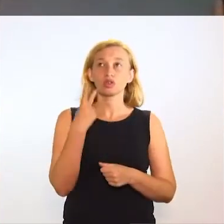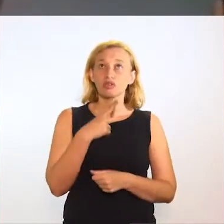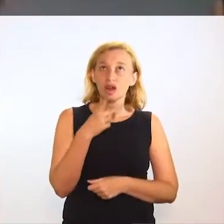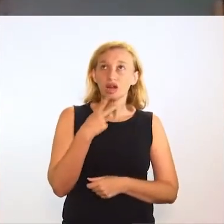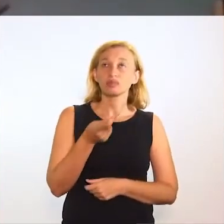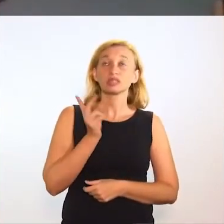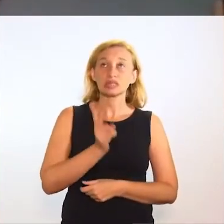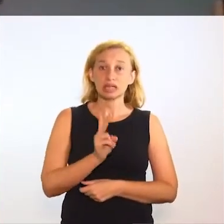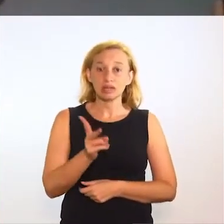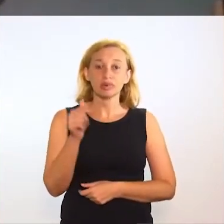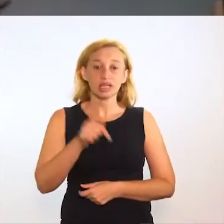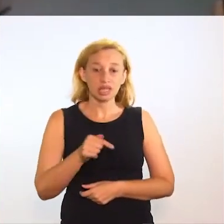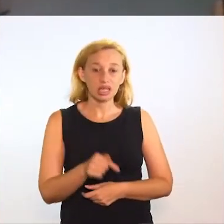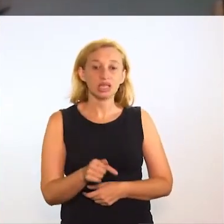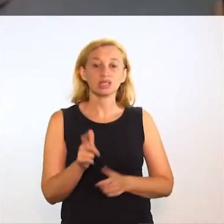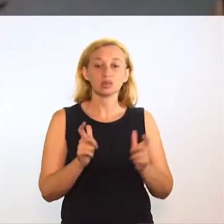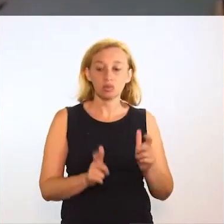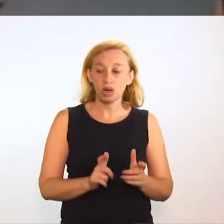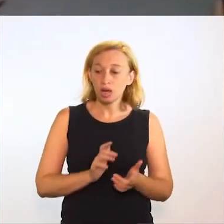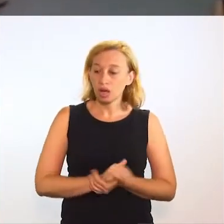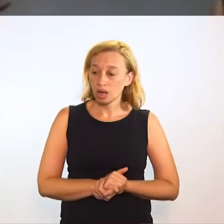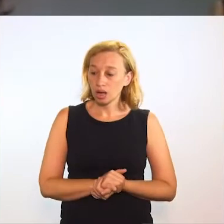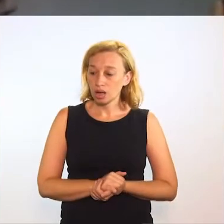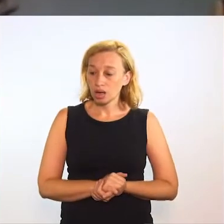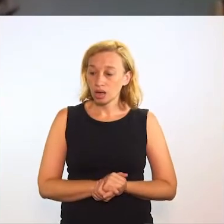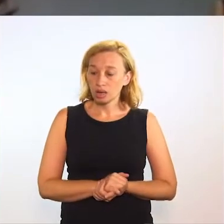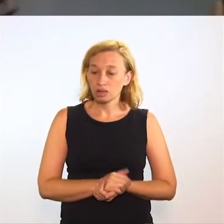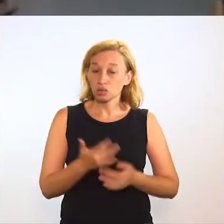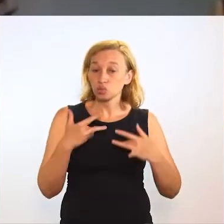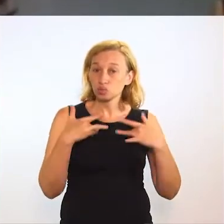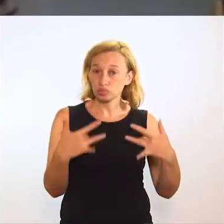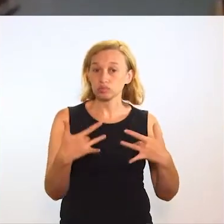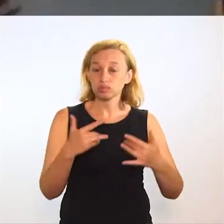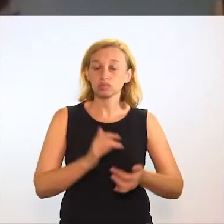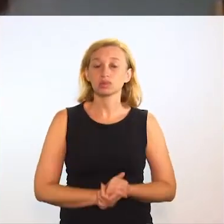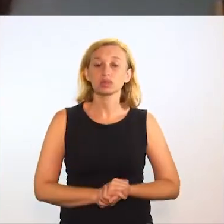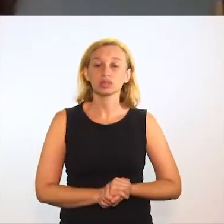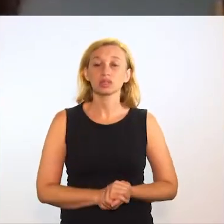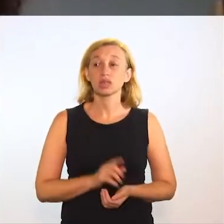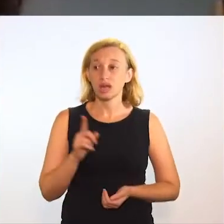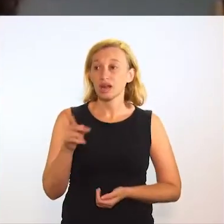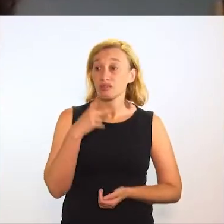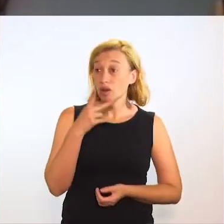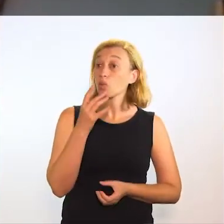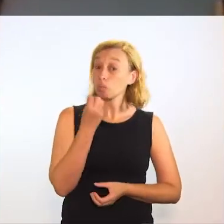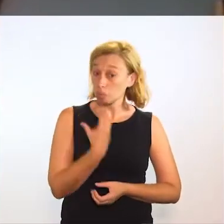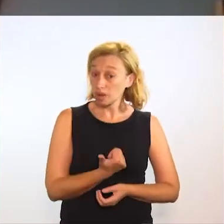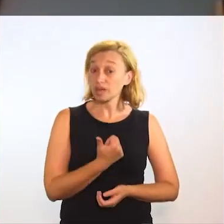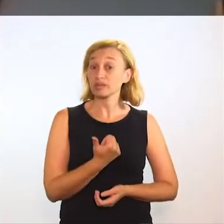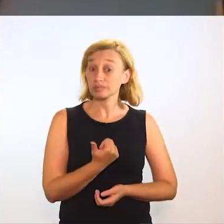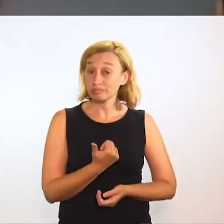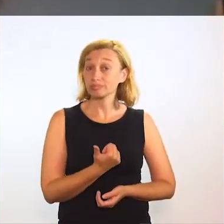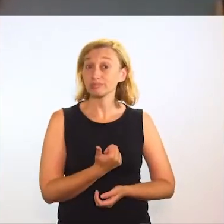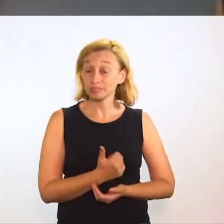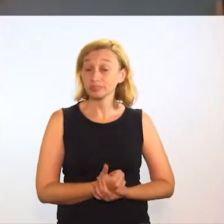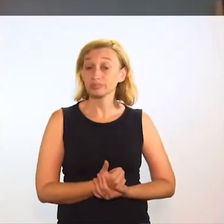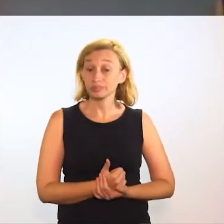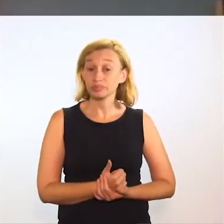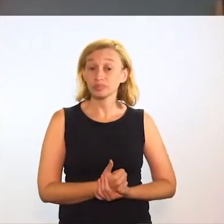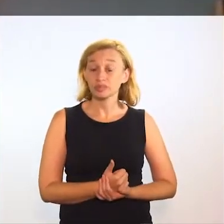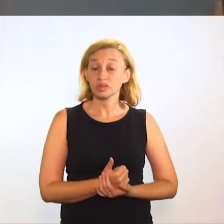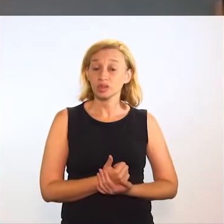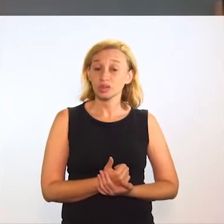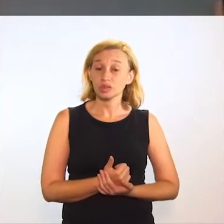que a gente relata sempre aqui nesse espaço é a questão da solidariedade, o quanto ela foi assim